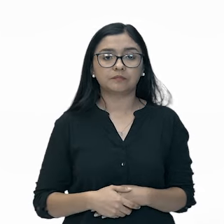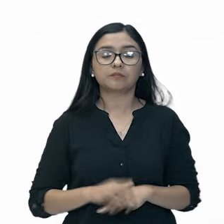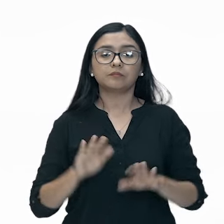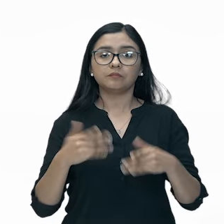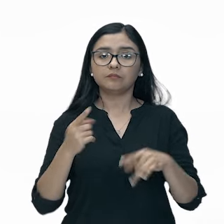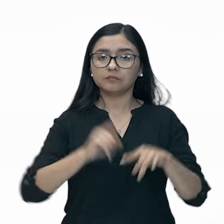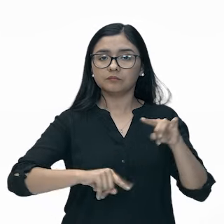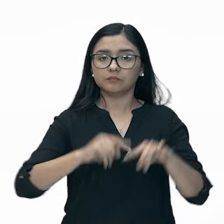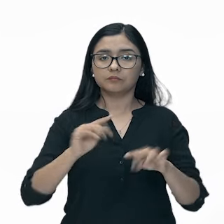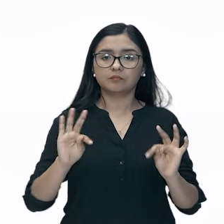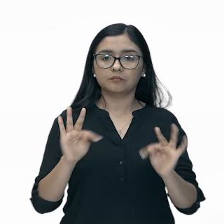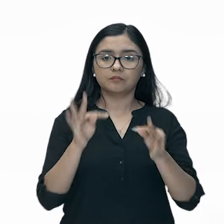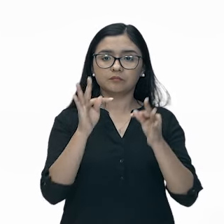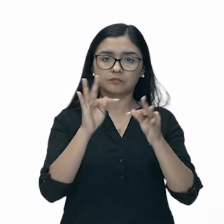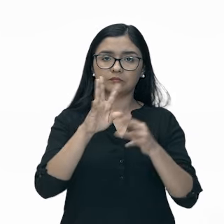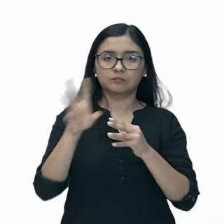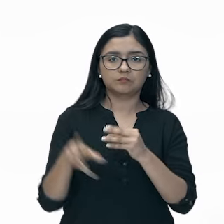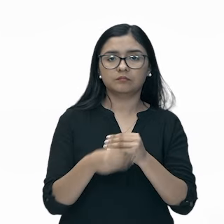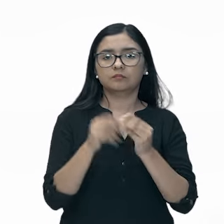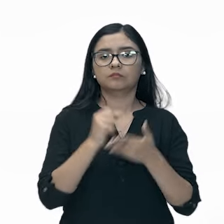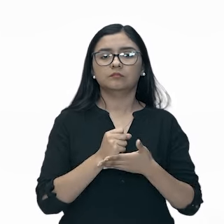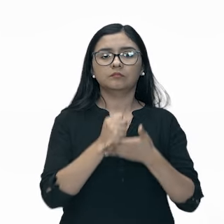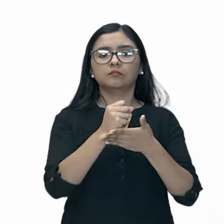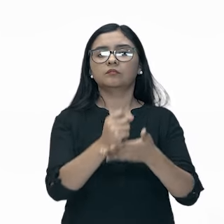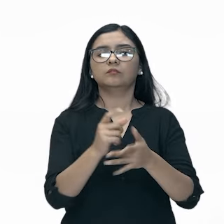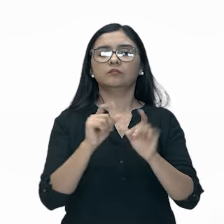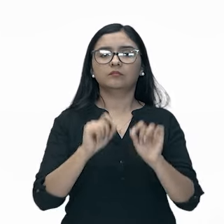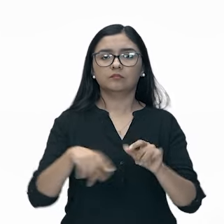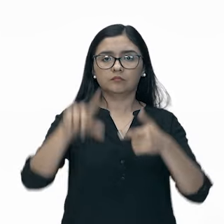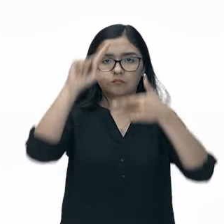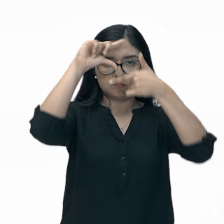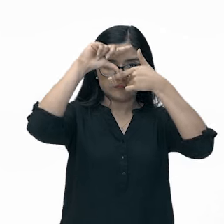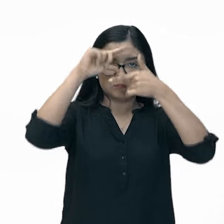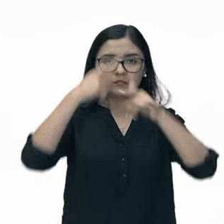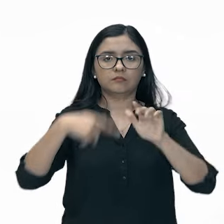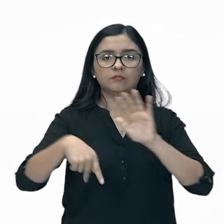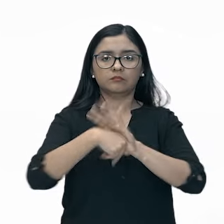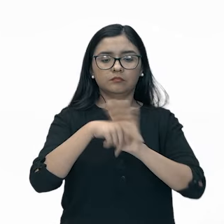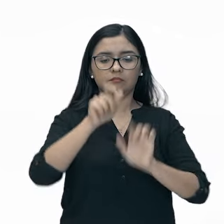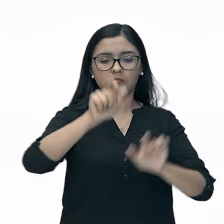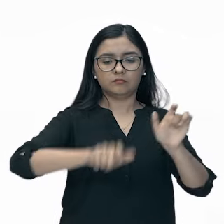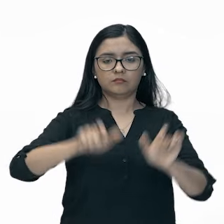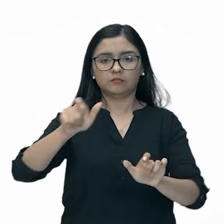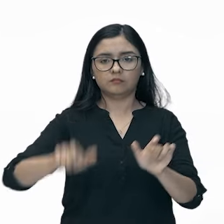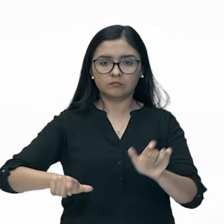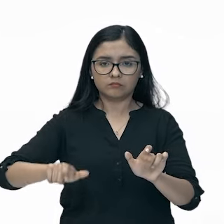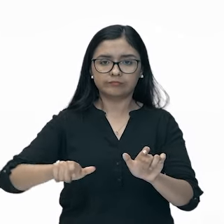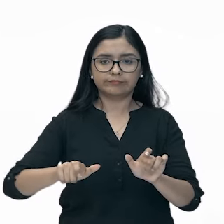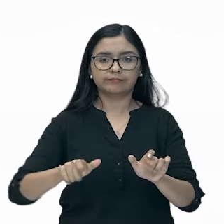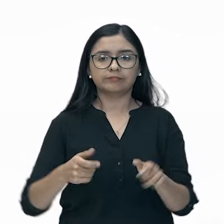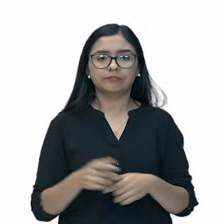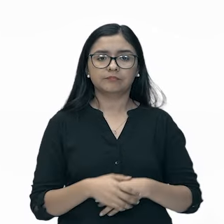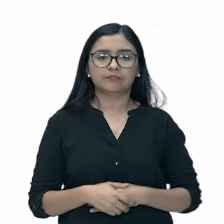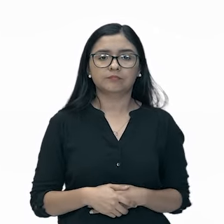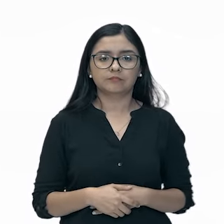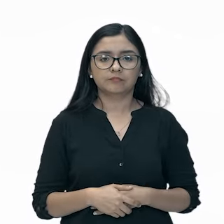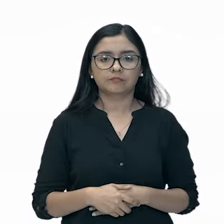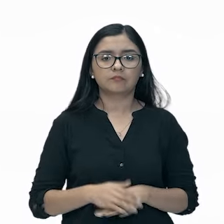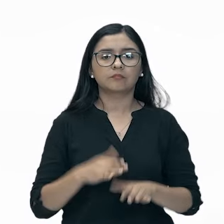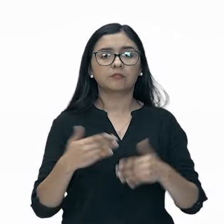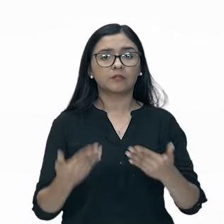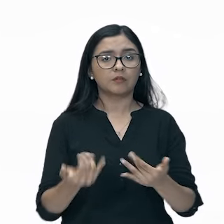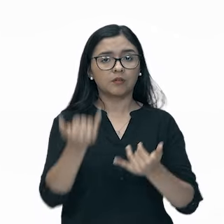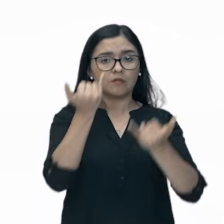tecnológicos TM contribuído para a alienação dos cidadãos sujeitando-os aos filtros de